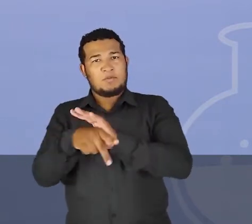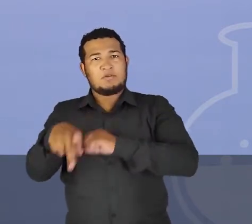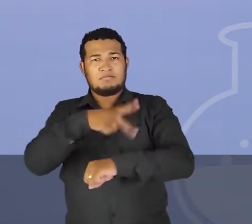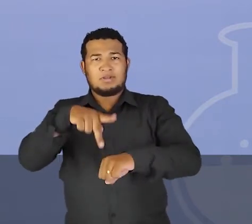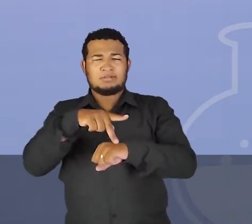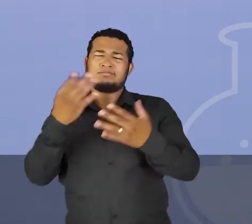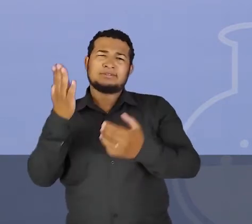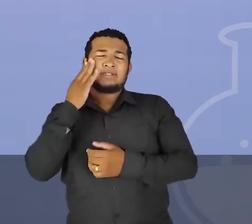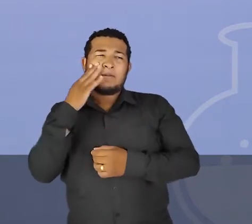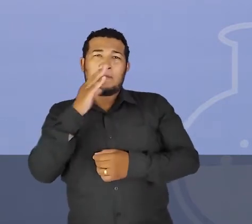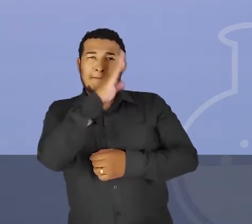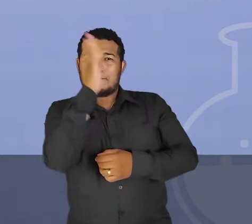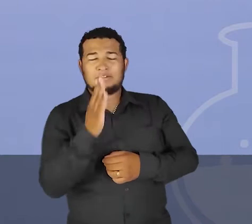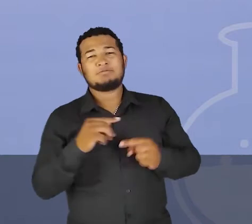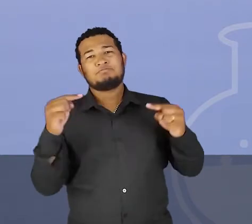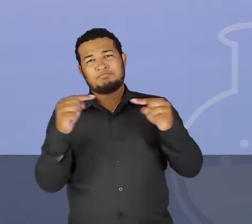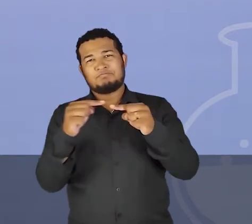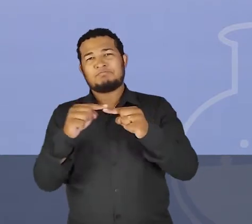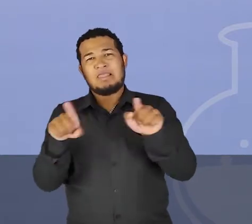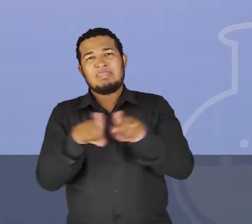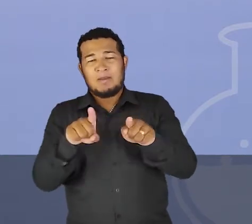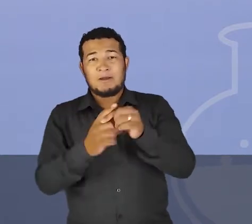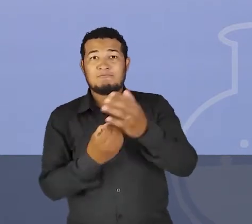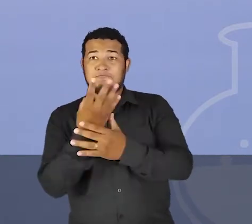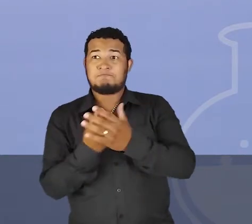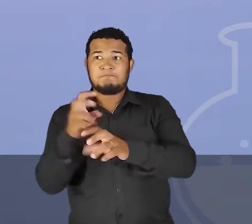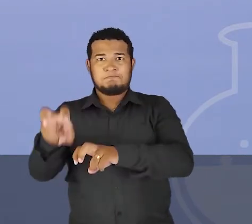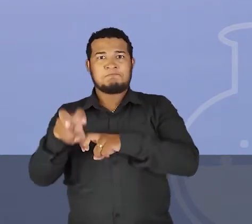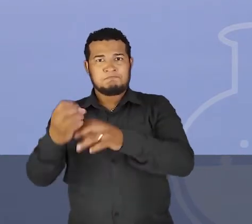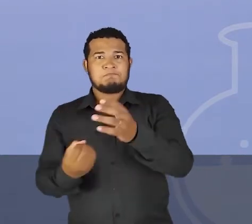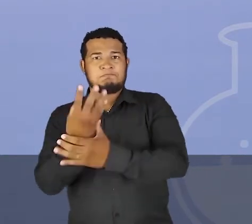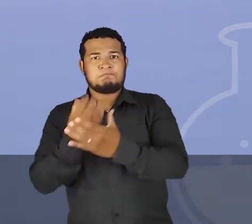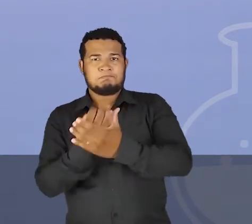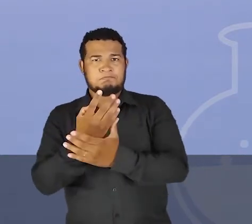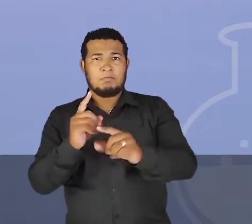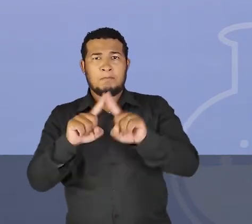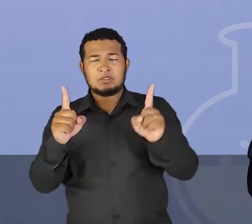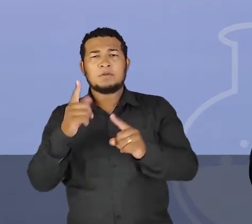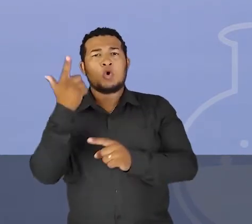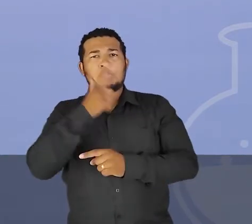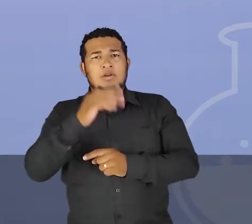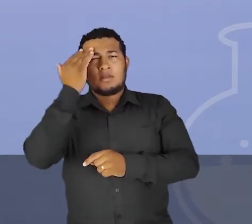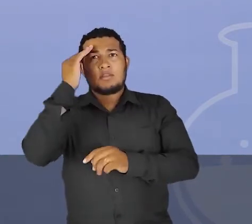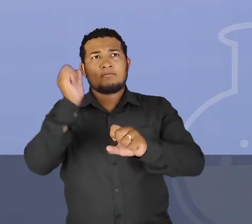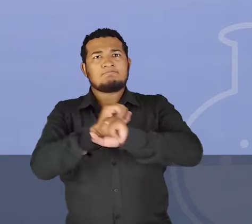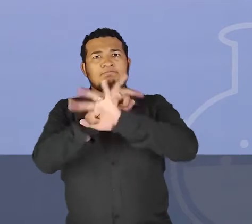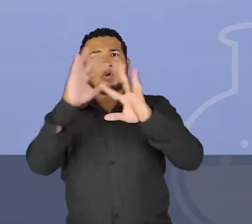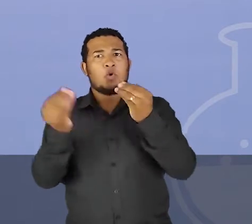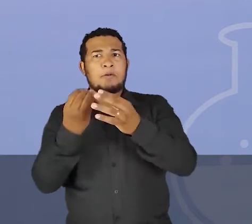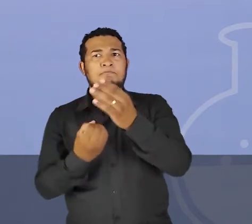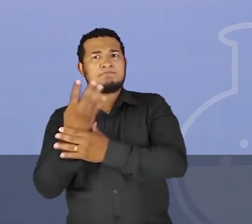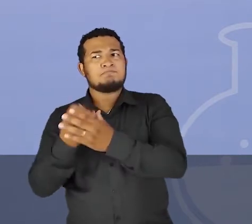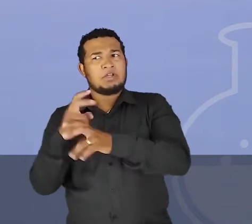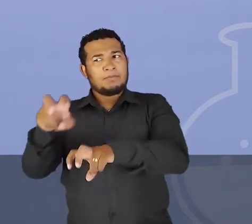claro, o Brasil está aí, né, se destacando na produção do campo. Mas para a gente entender um pouquinho melhor como é feita a produção do